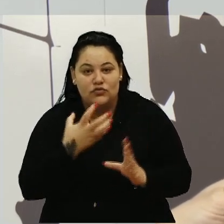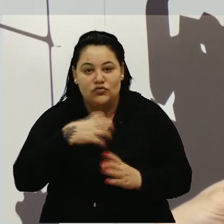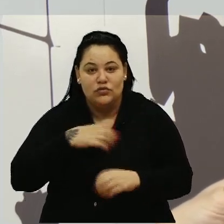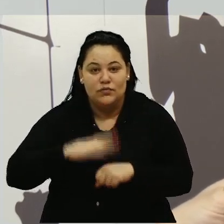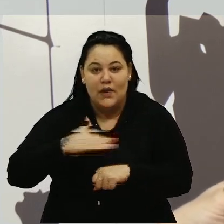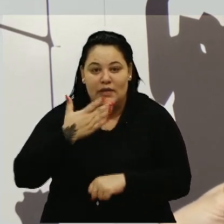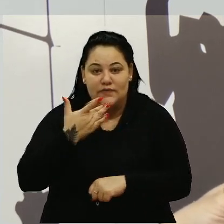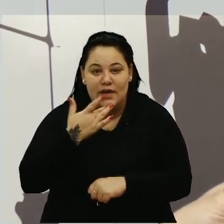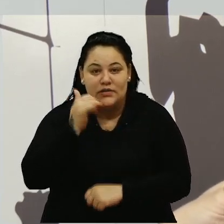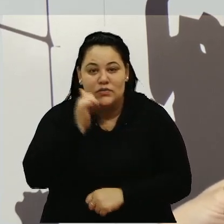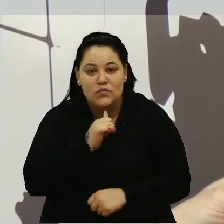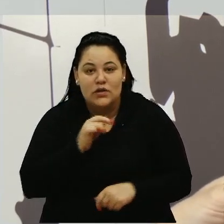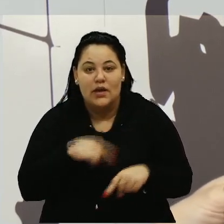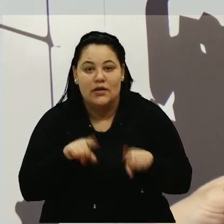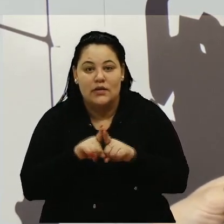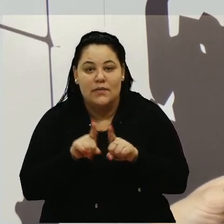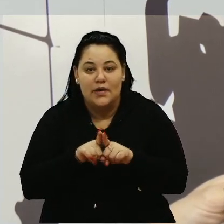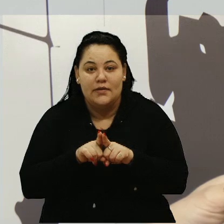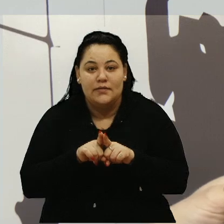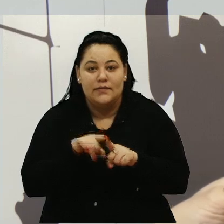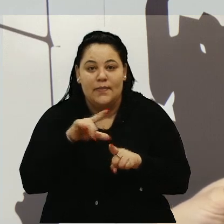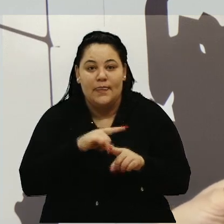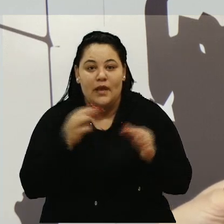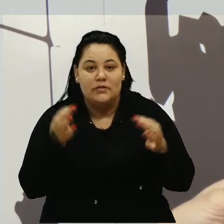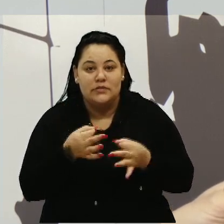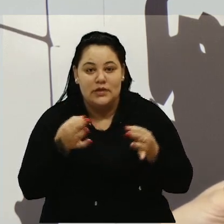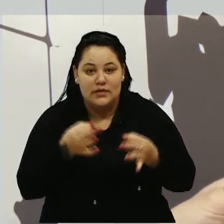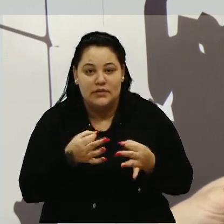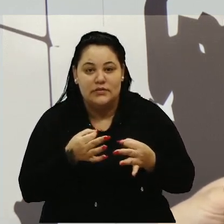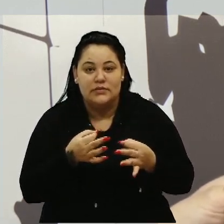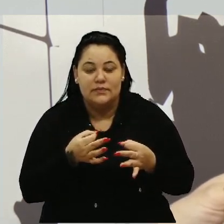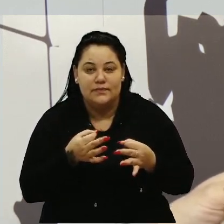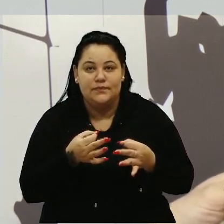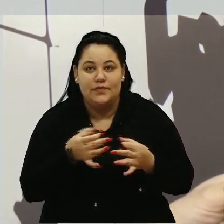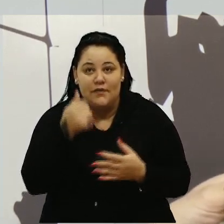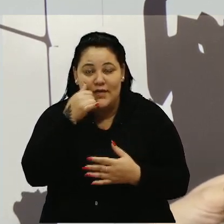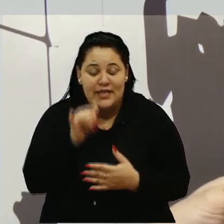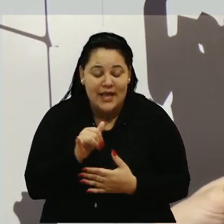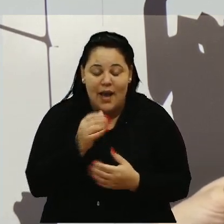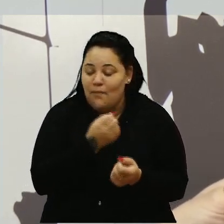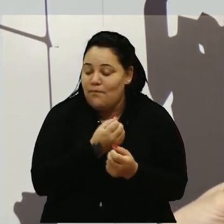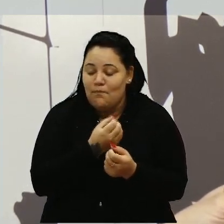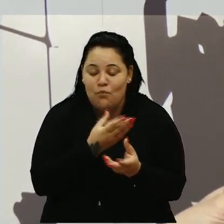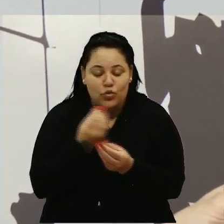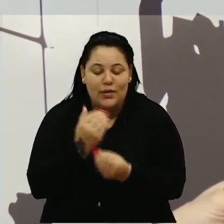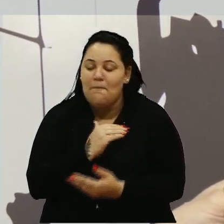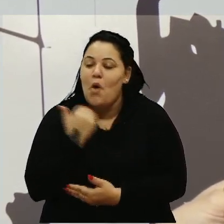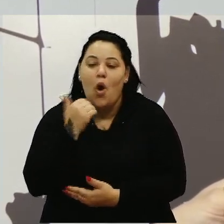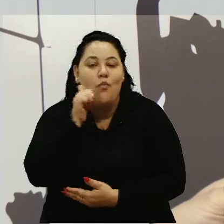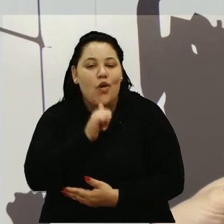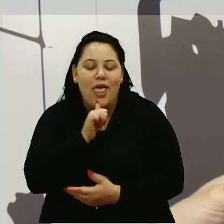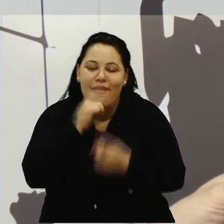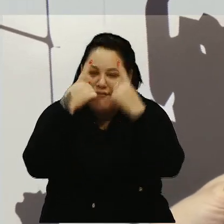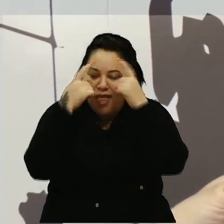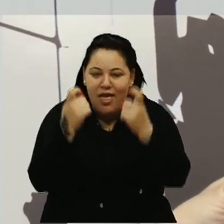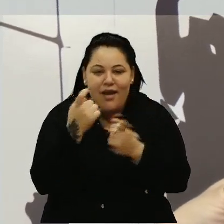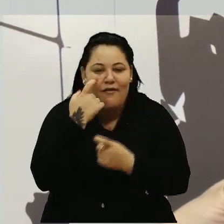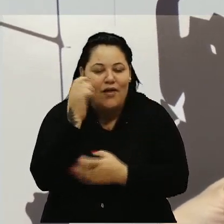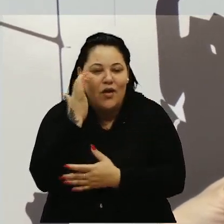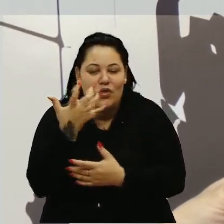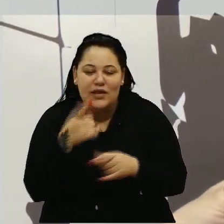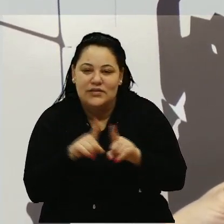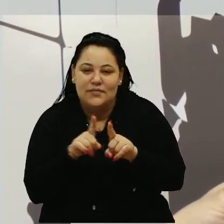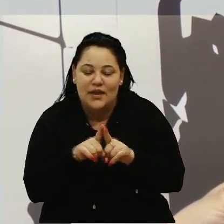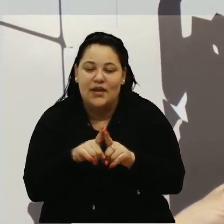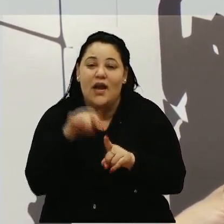para as mulheres. E isso ia, com certeza, prevenir muitos casos de feminicídio, muitos casos de violência que a gente vê que acontecem, que as